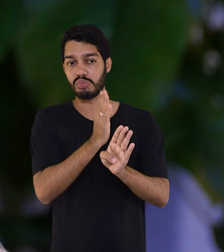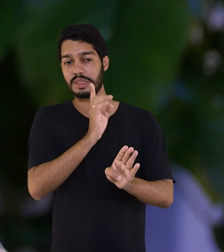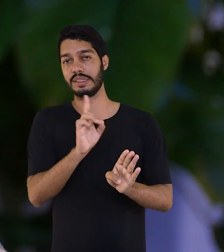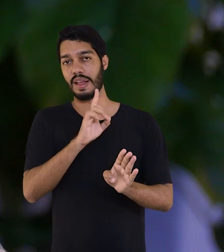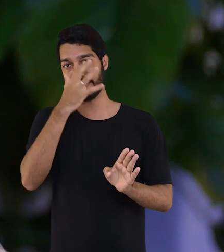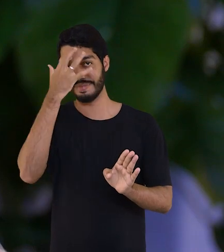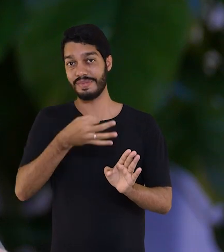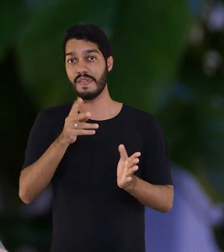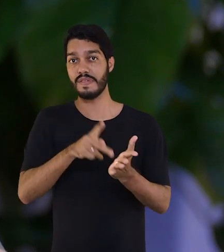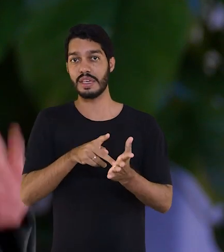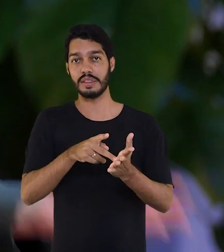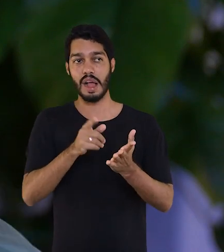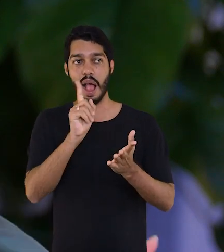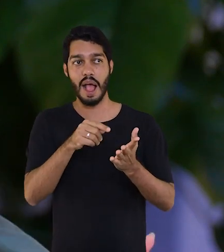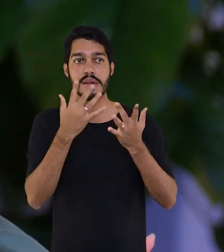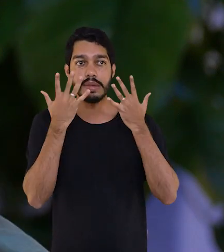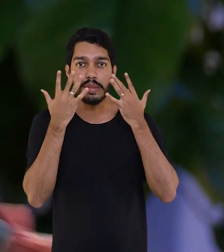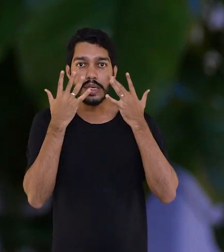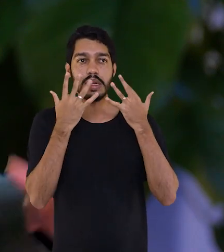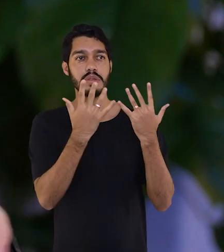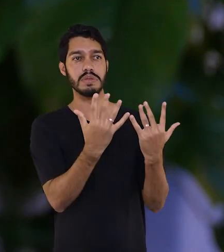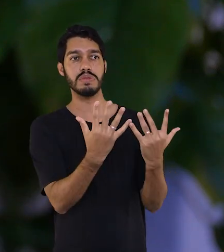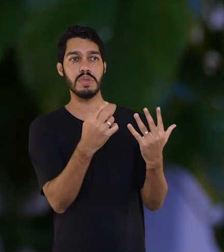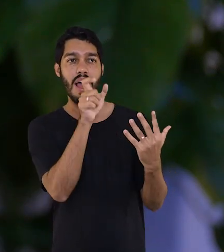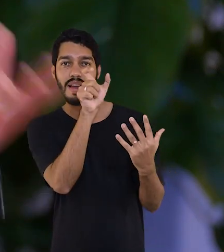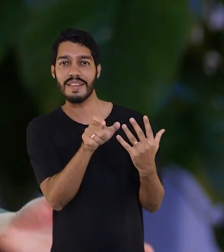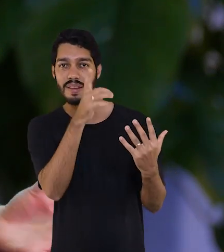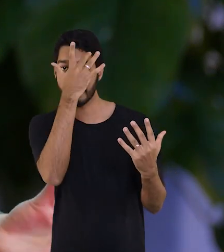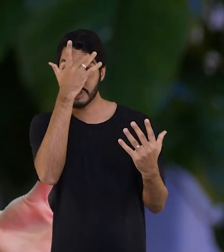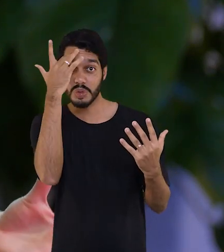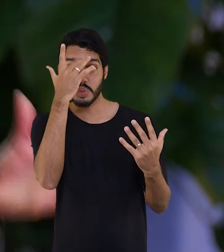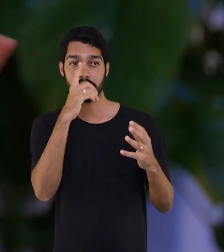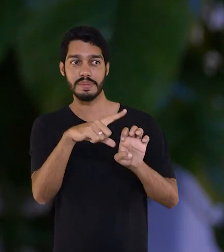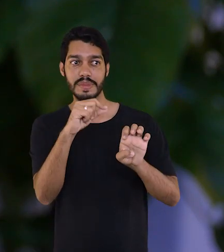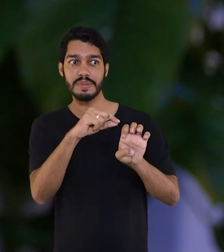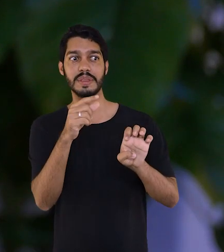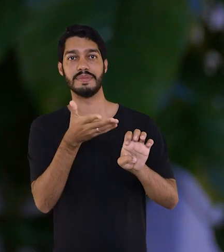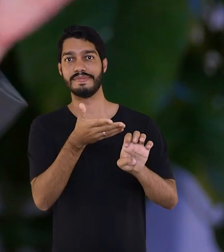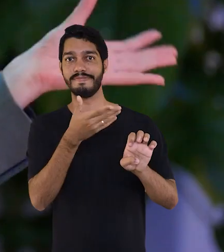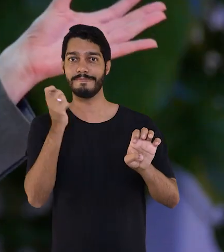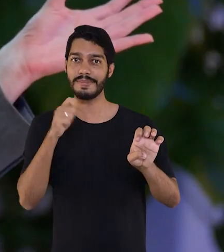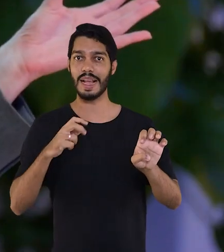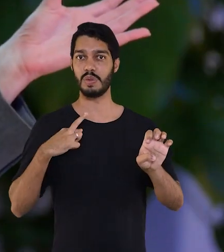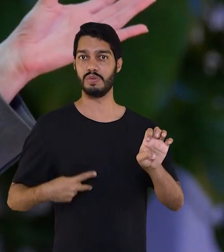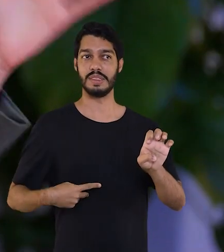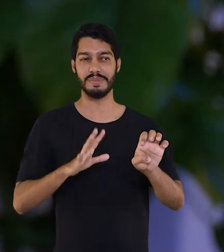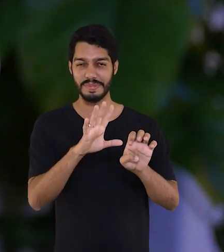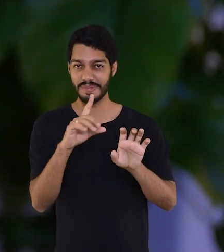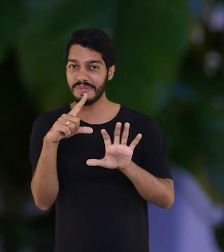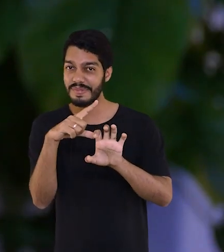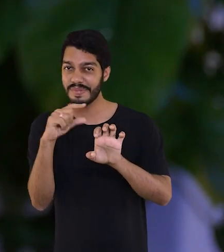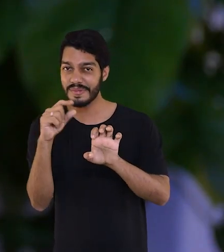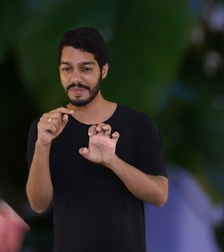pegar esse brilho que a gente acha que é tão intrínseco ao empreendedor, sabe? A gente acha que aquilo ali cairia num modelo